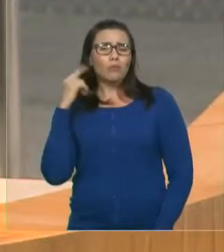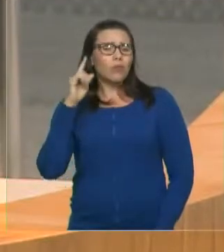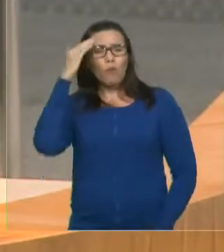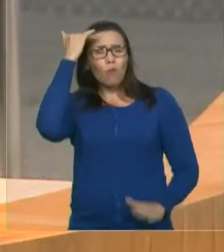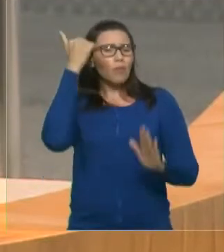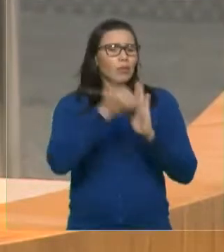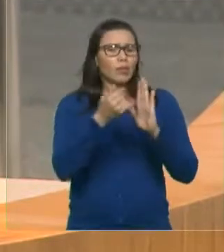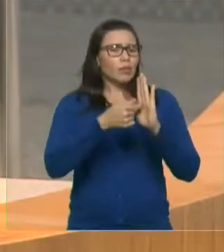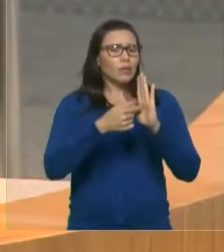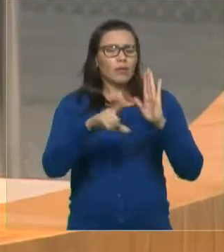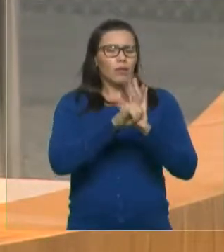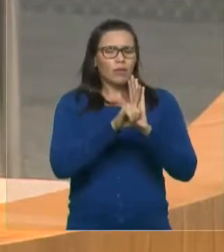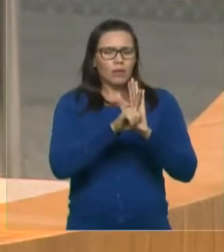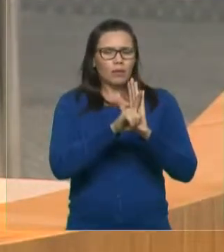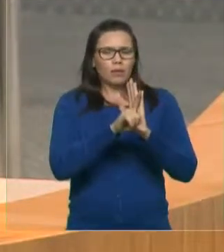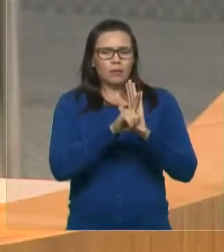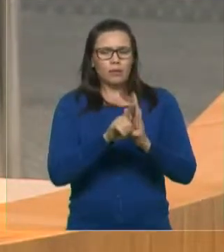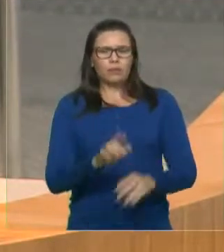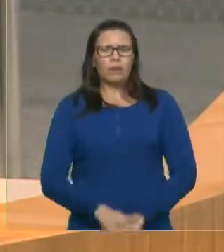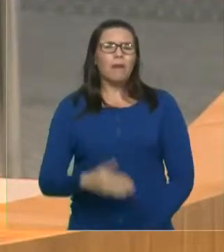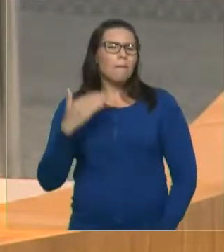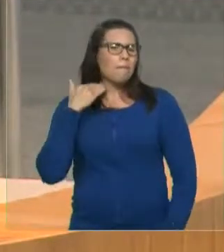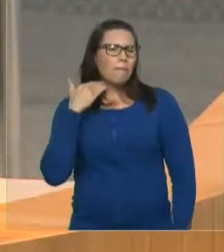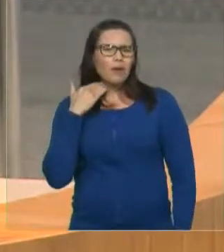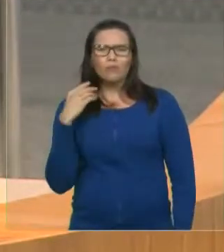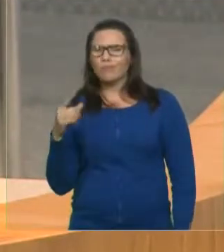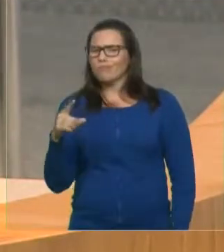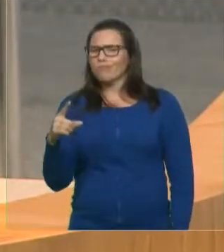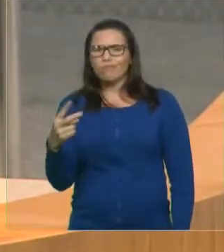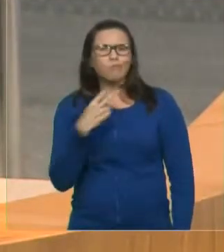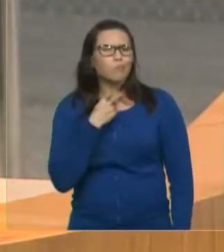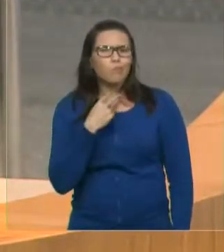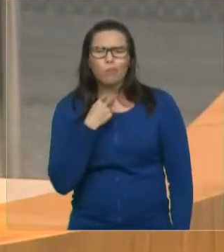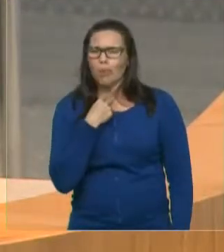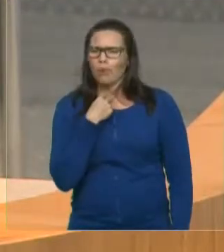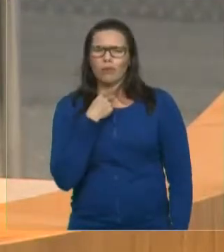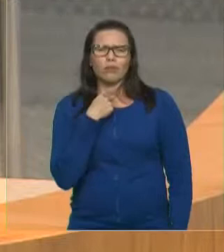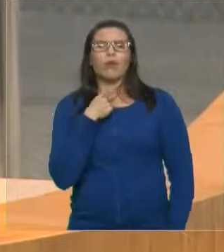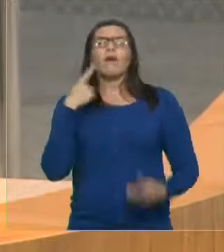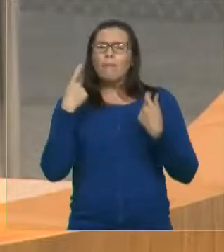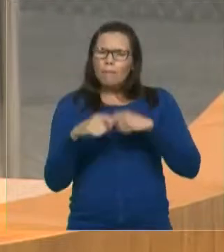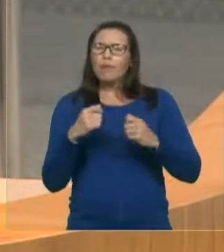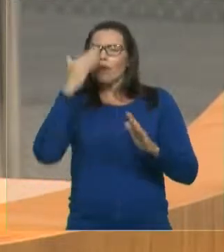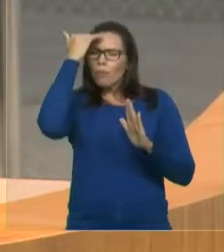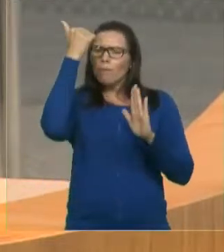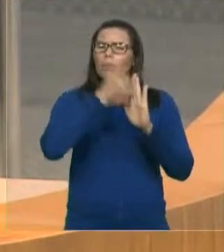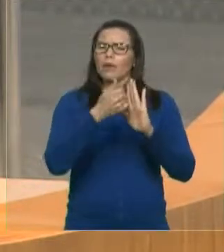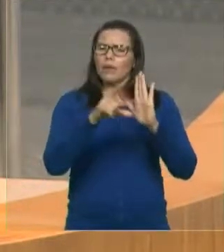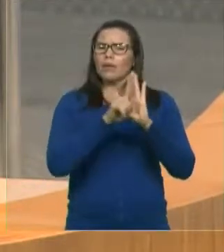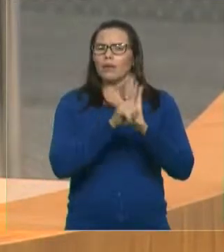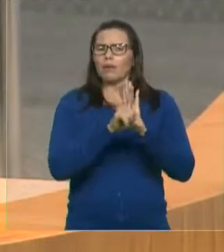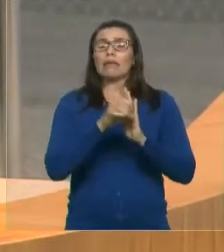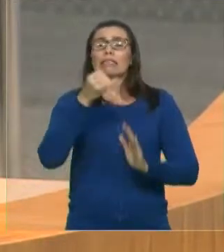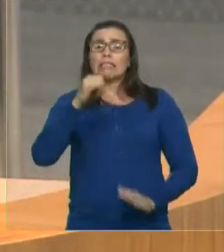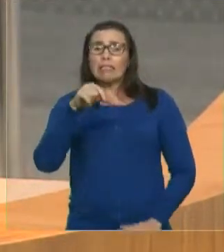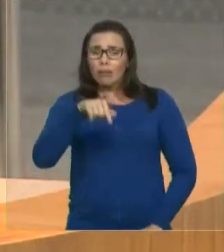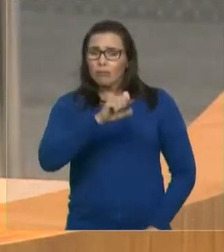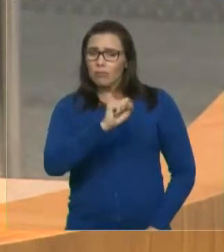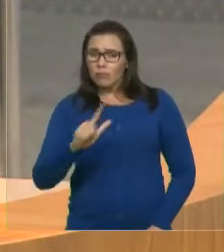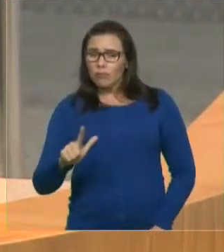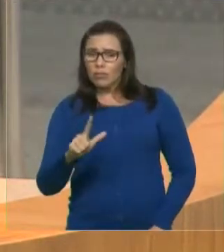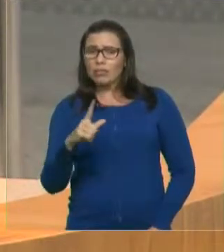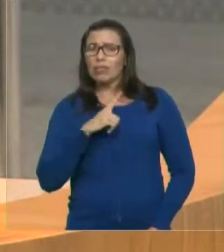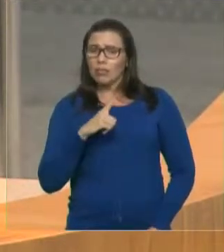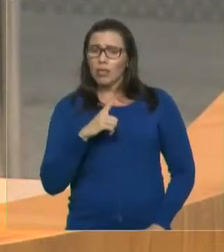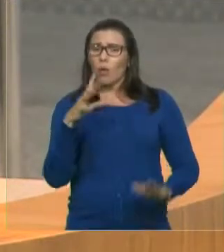negocia. Banco não tem prerrogativa para descumprir a lei, precisa cumprir. Porque se aqui na capital está havendo esse assalto, a